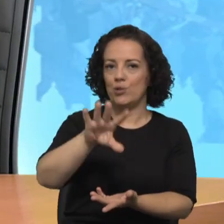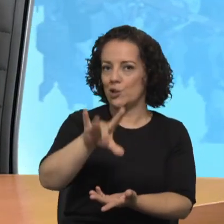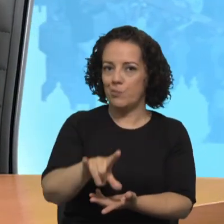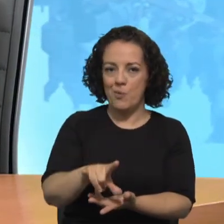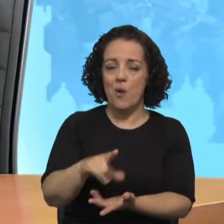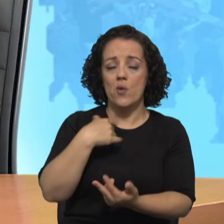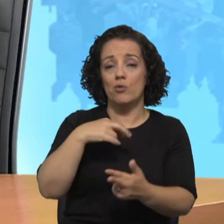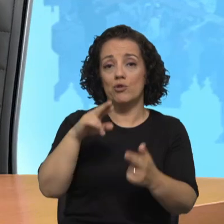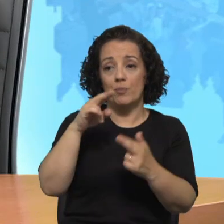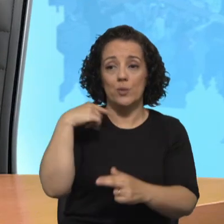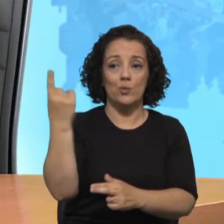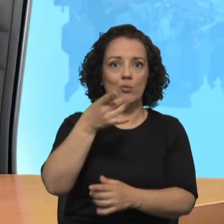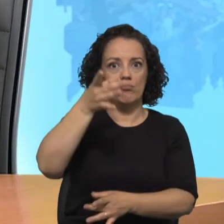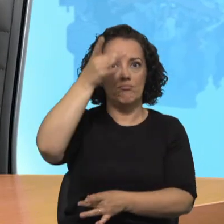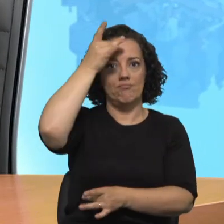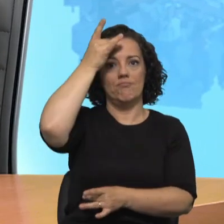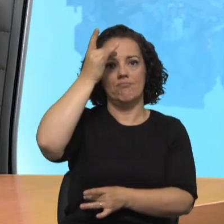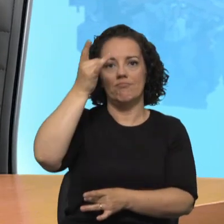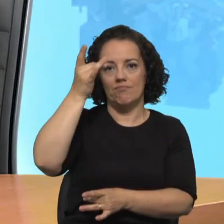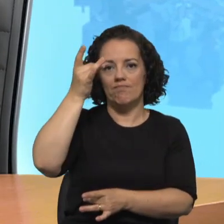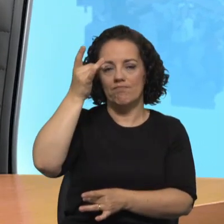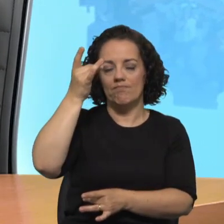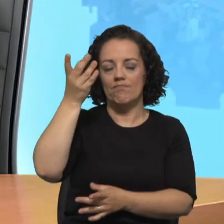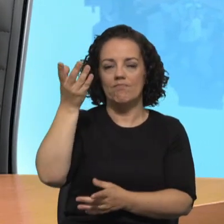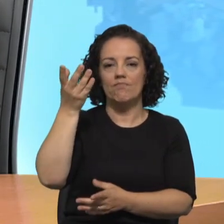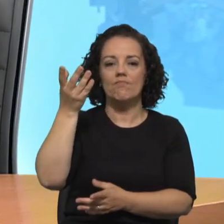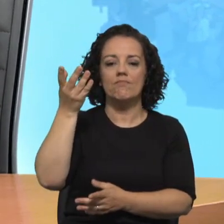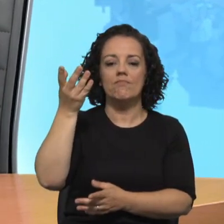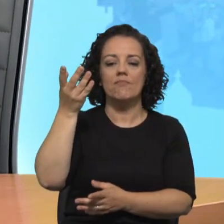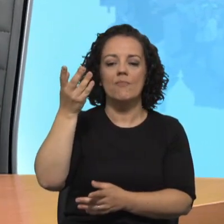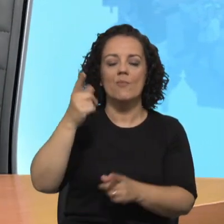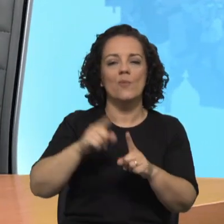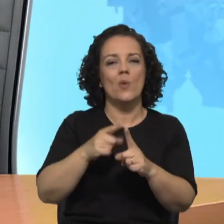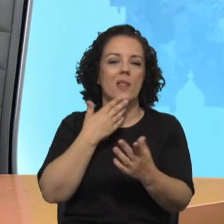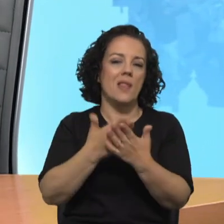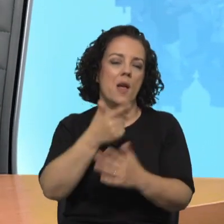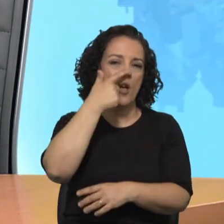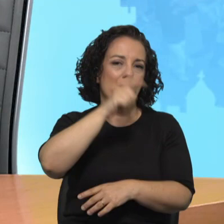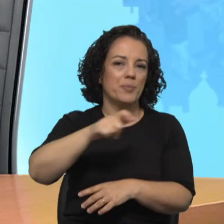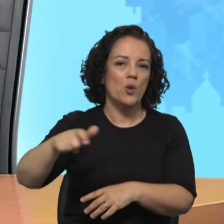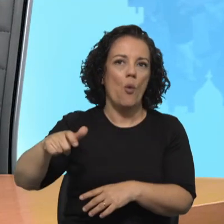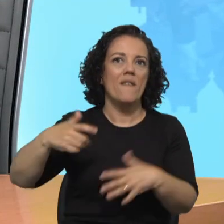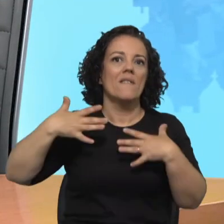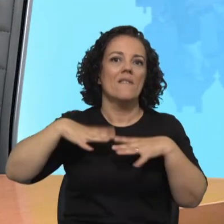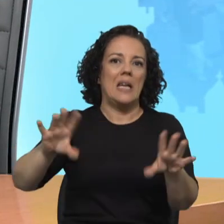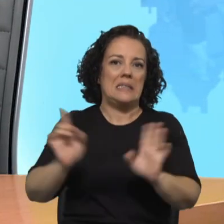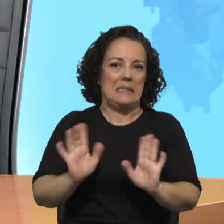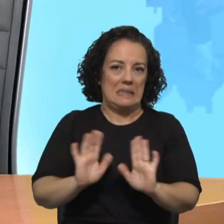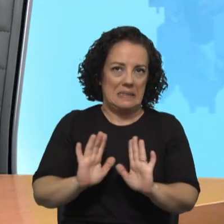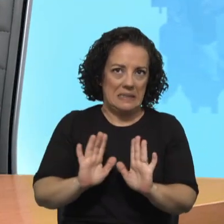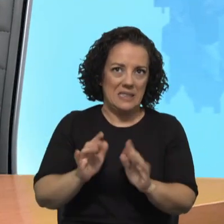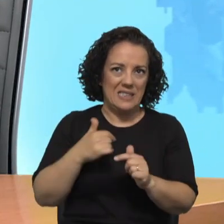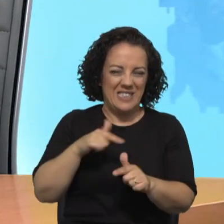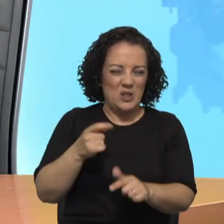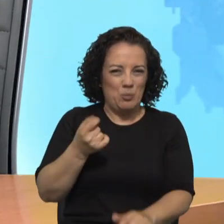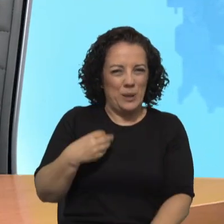seja inesquecível e que as pessoas não partam de férias. Isso é a coisa que mais me